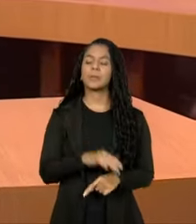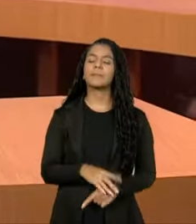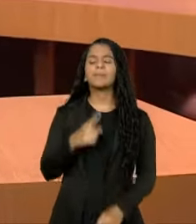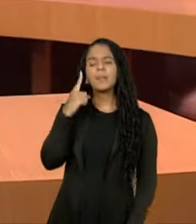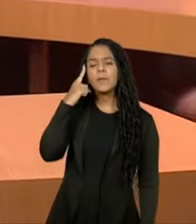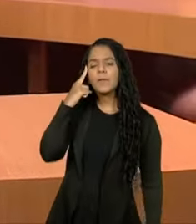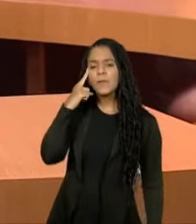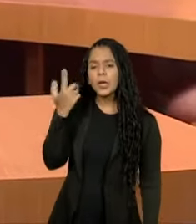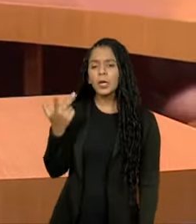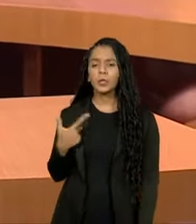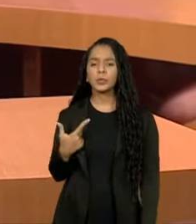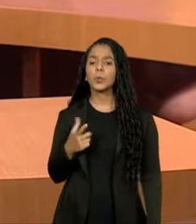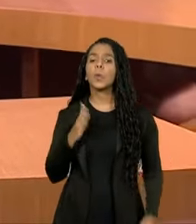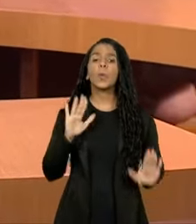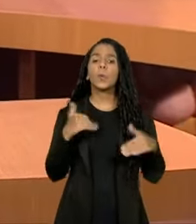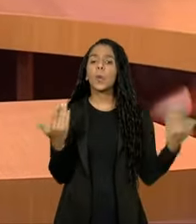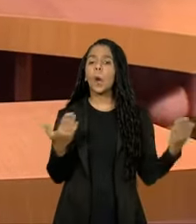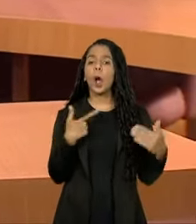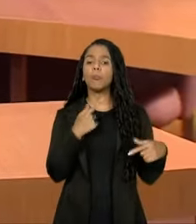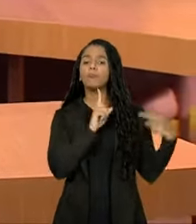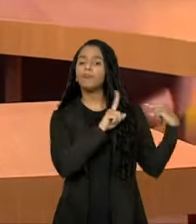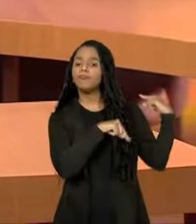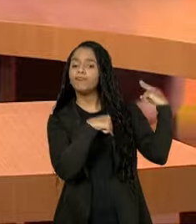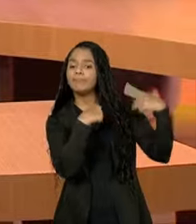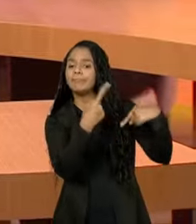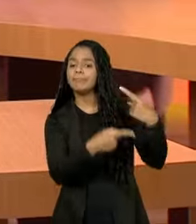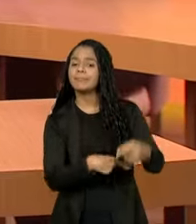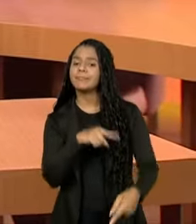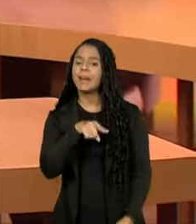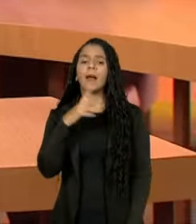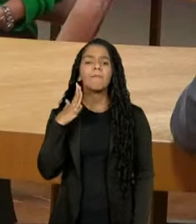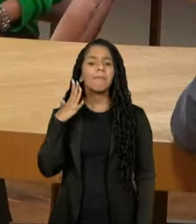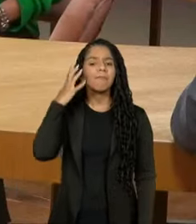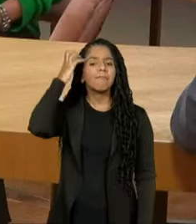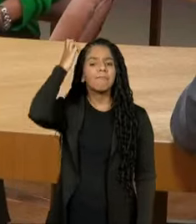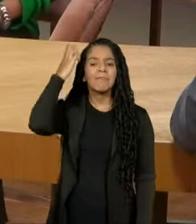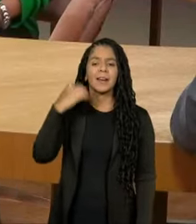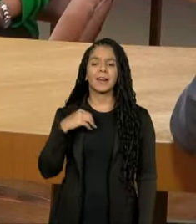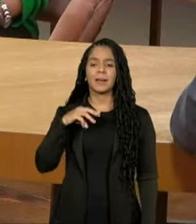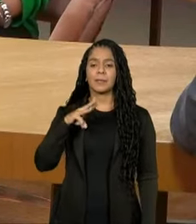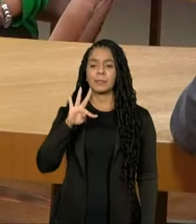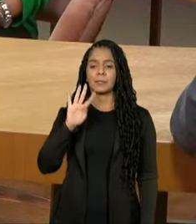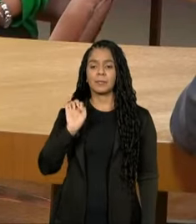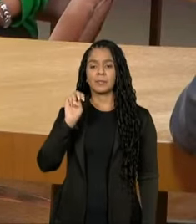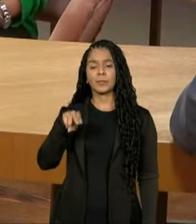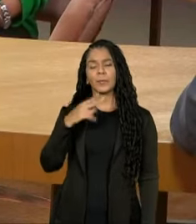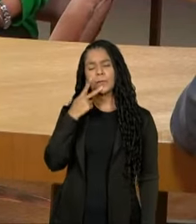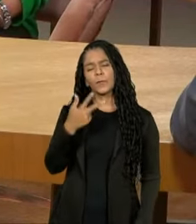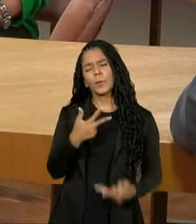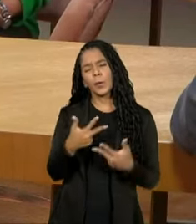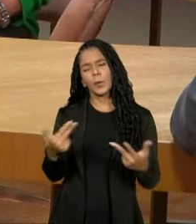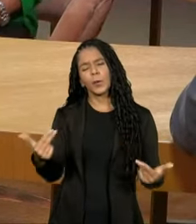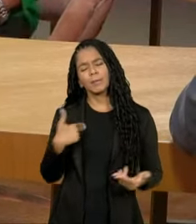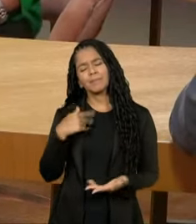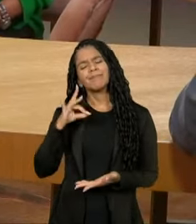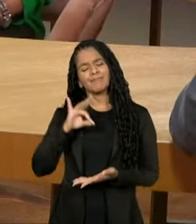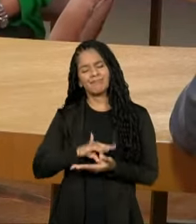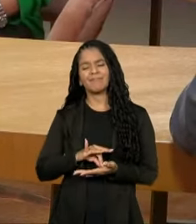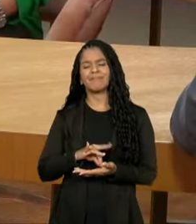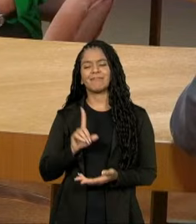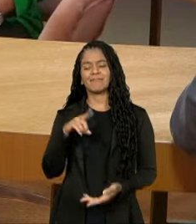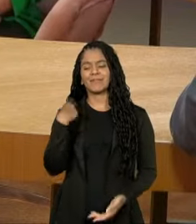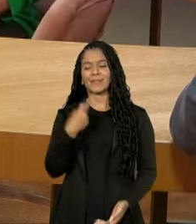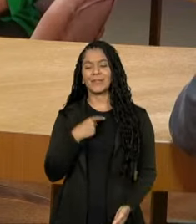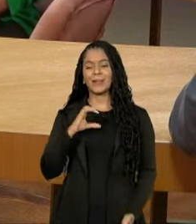Marcelo, qual é o legado da Marielle? O que essa mulher deixou de tantas coisas? Agora o Milton, no intervalo, estava falando uma coisa que a nossa